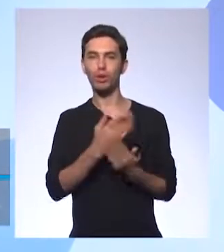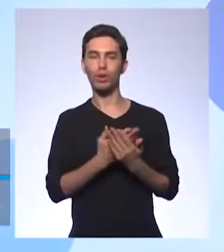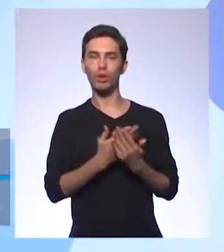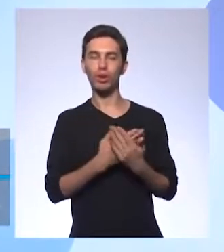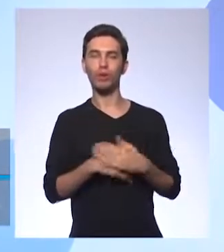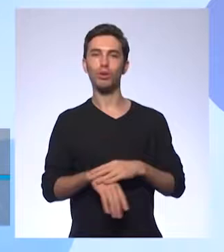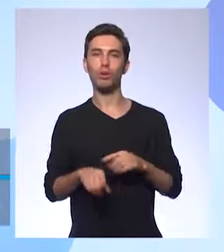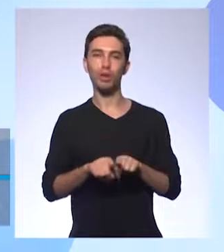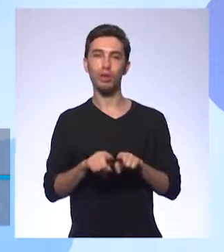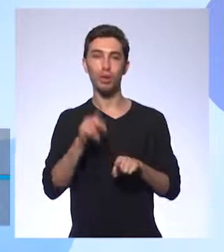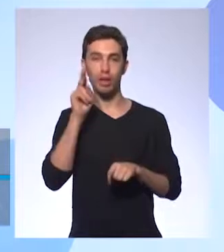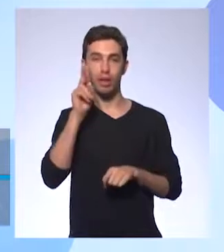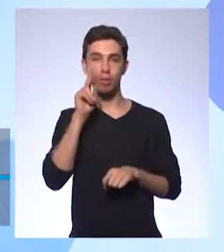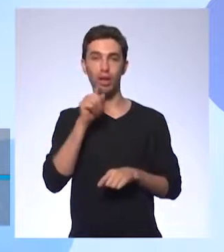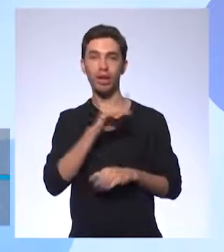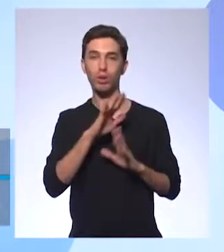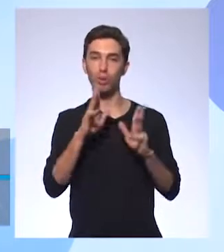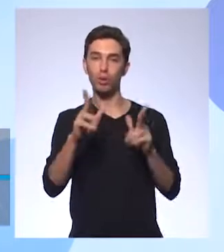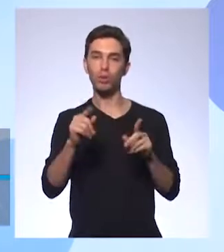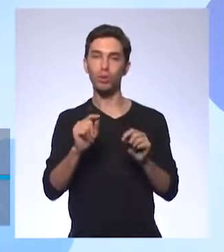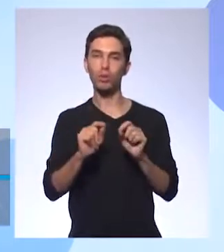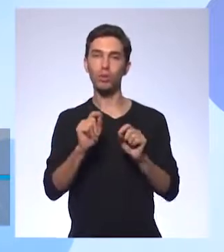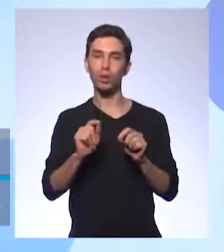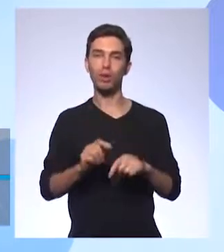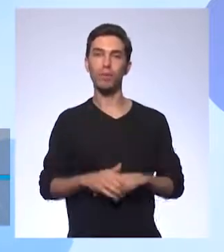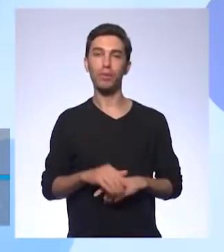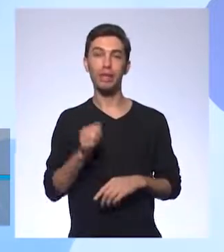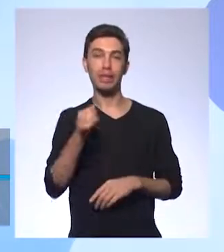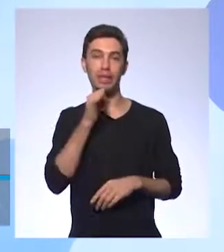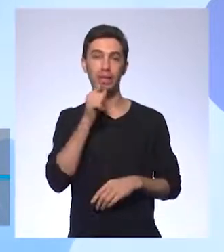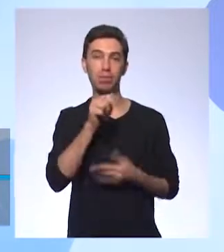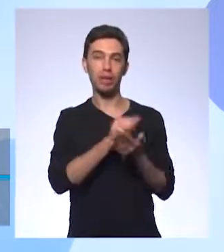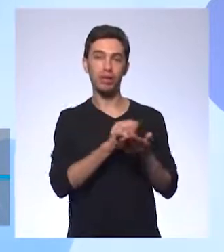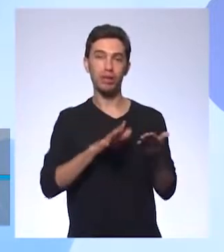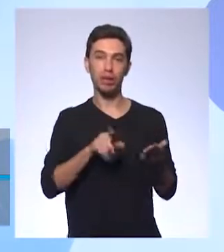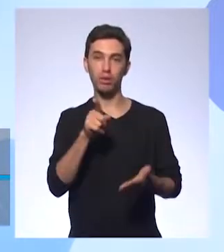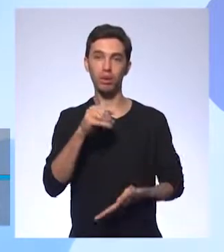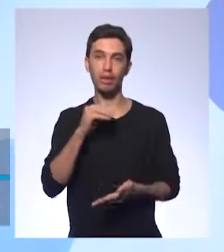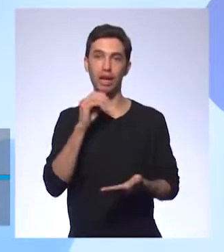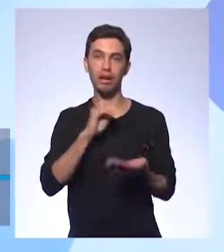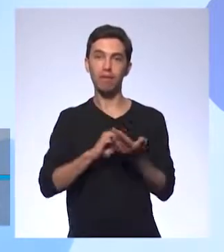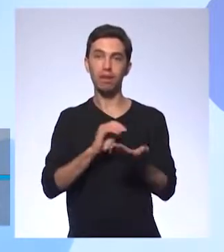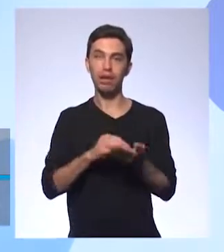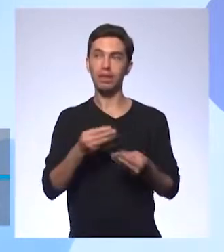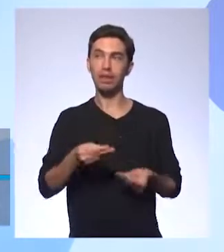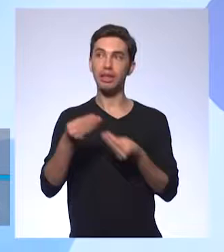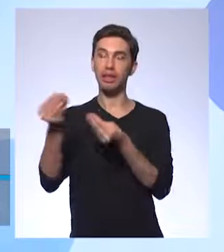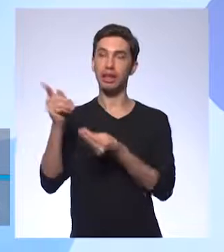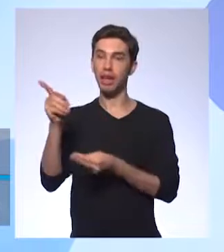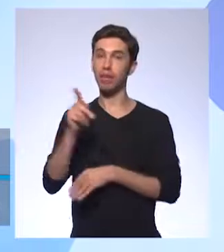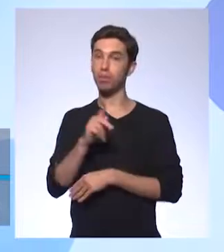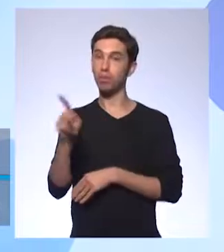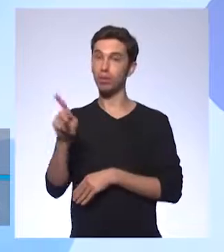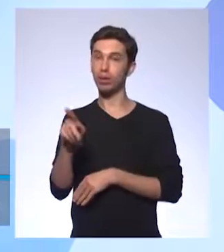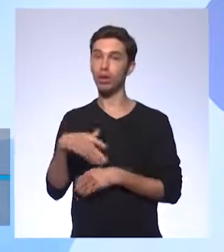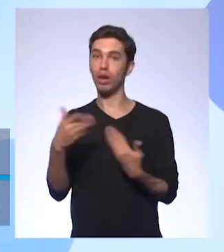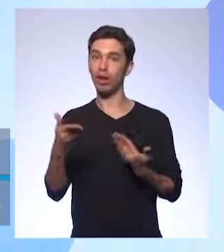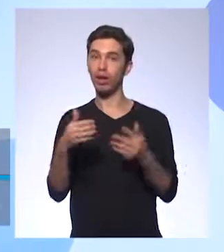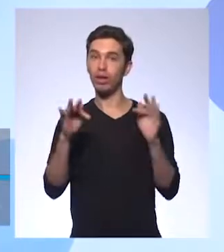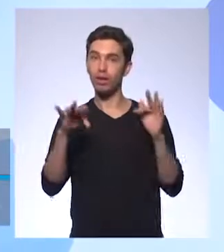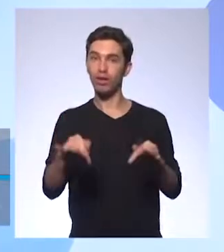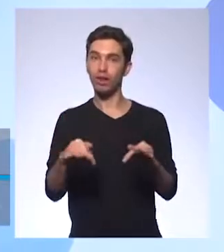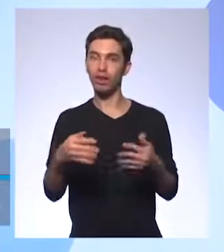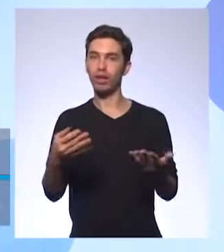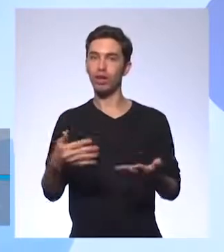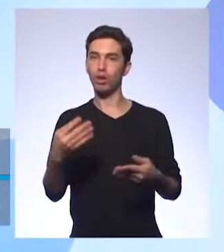iniciais. Primeiro deles, eu acho que é importante, se você está devendo aí alguma atividade de entrega para o seu professor, desse finalzinho aí do